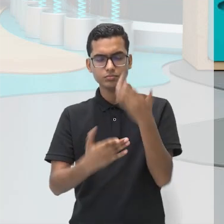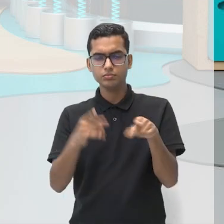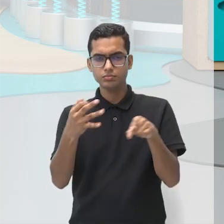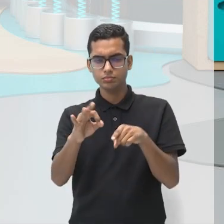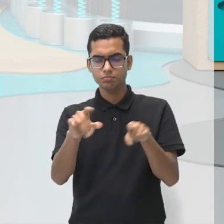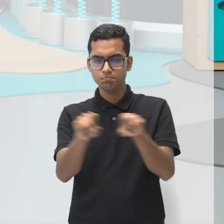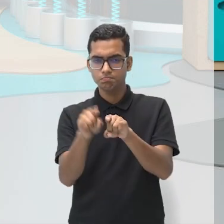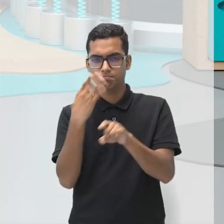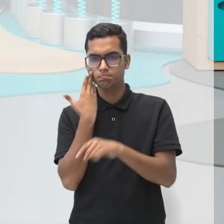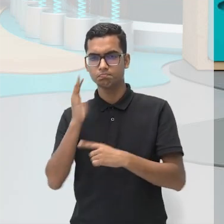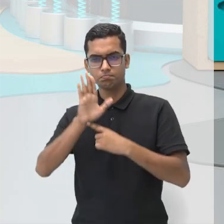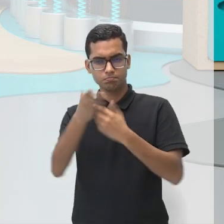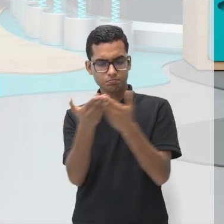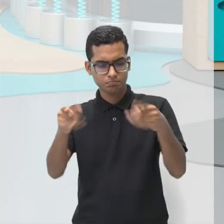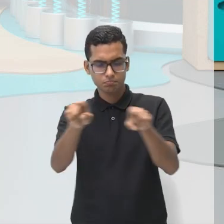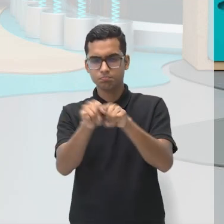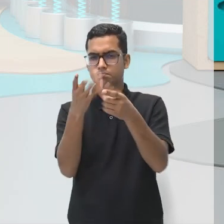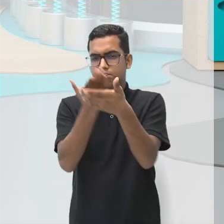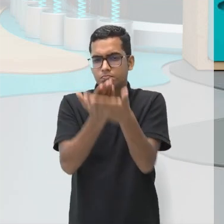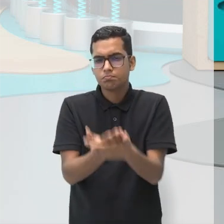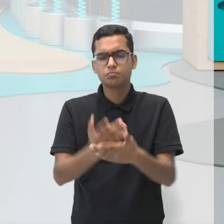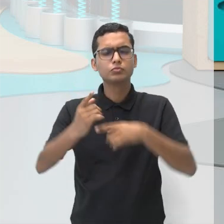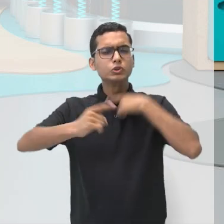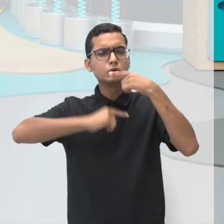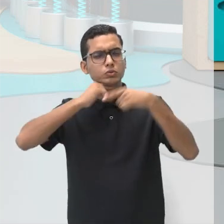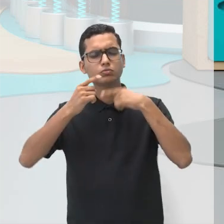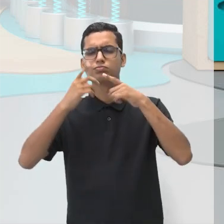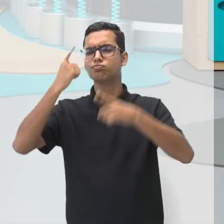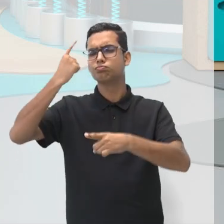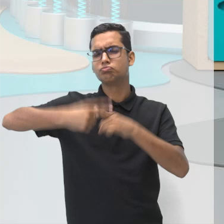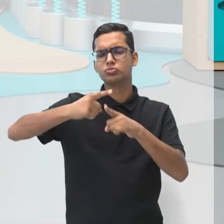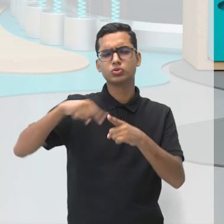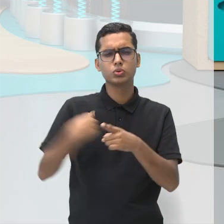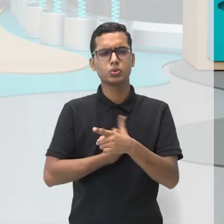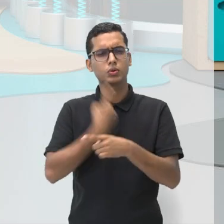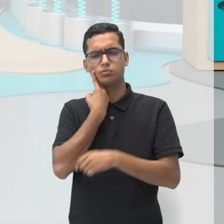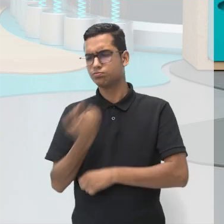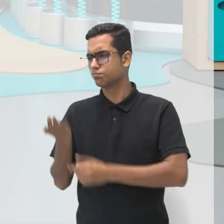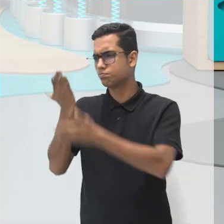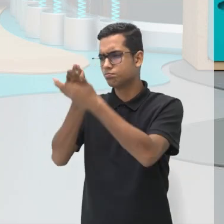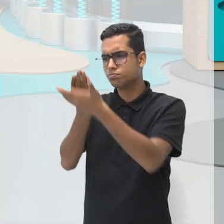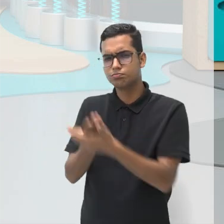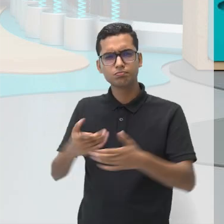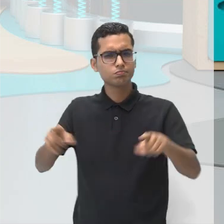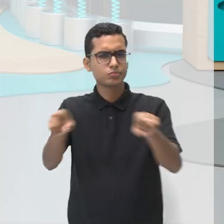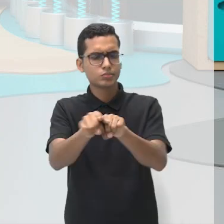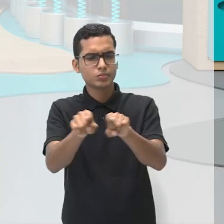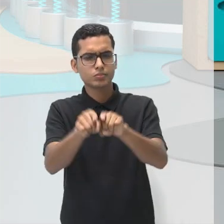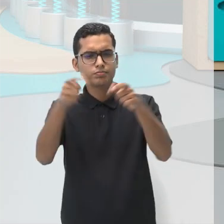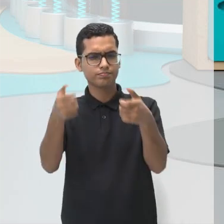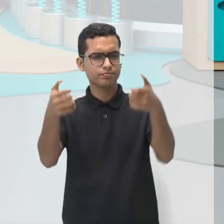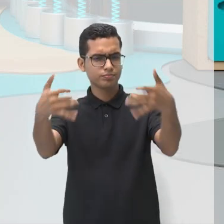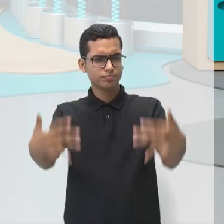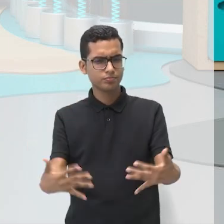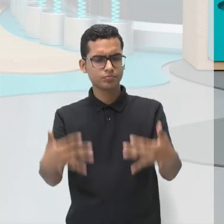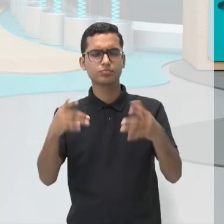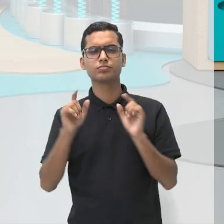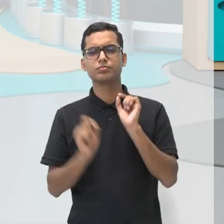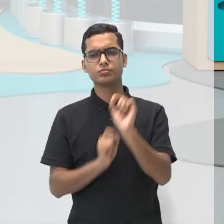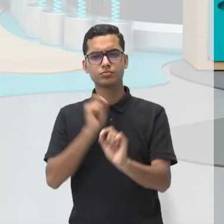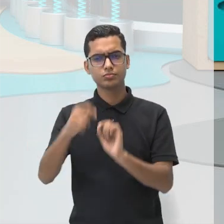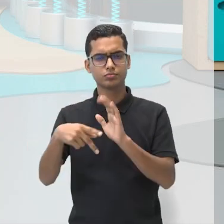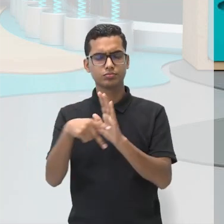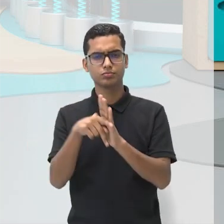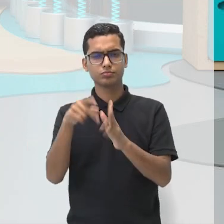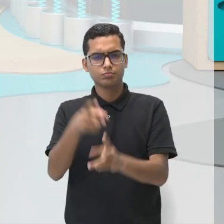para a gente essa indagação nas nossas aulas, né? Por que nós estávamos tratando, por que nós estávamos falando sobre